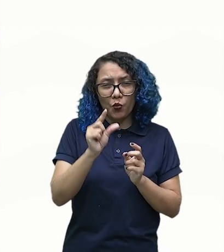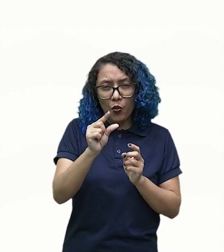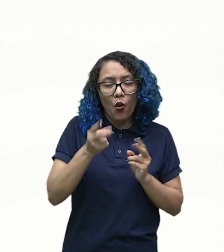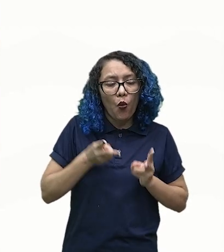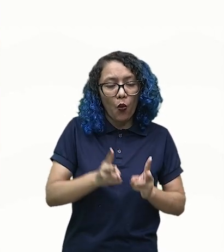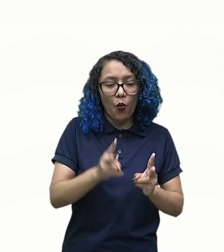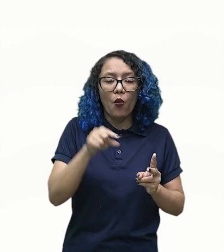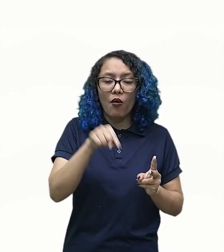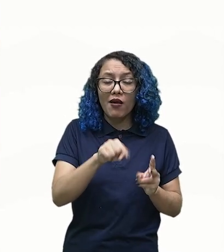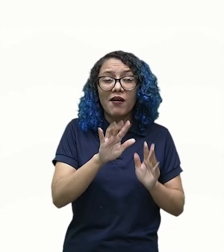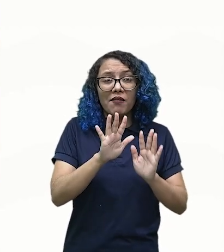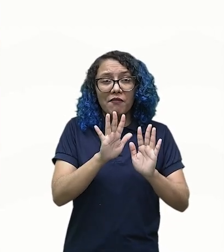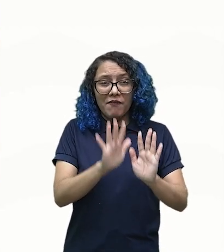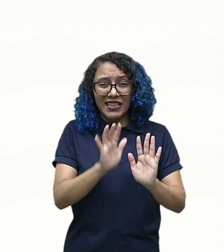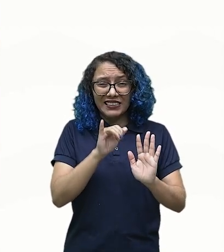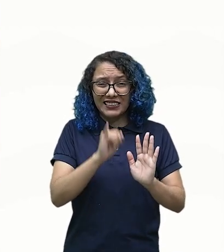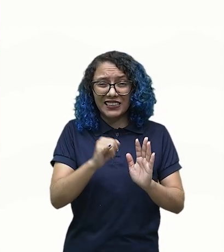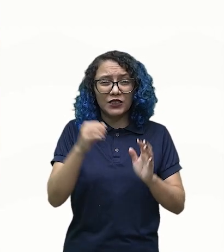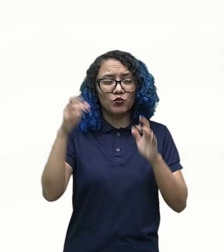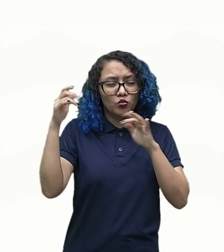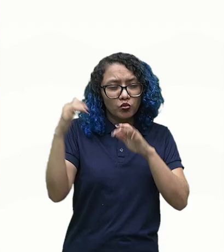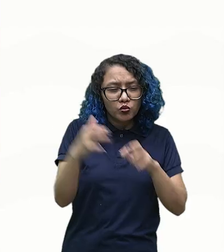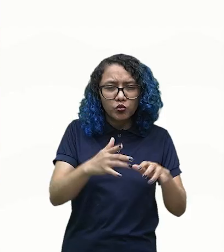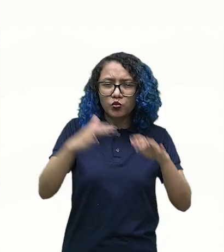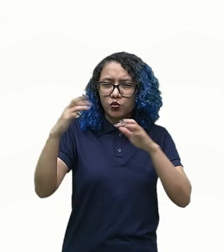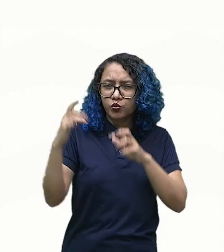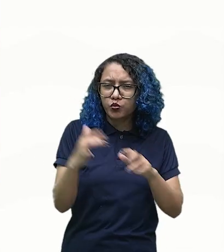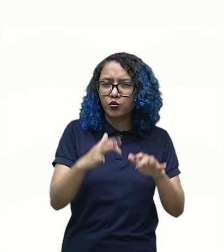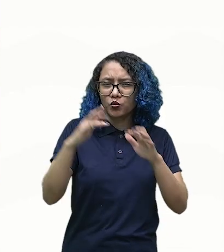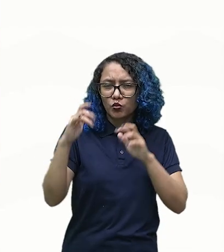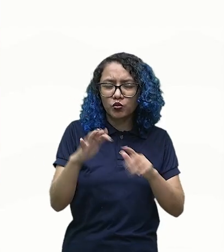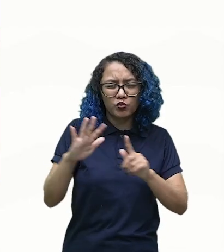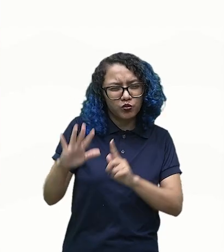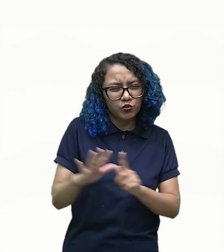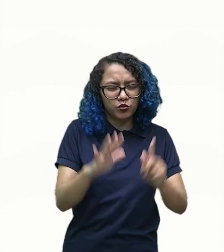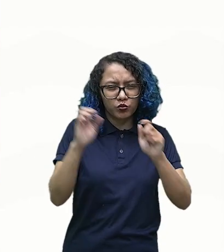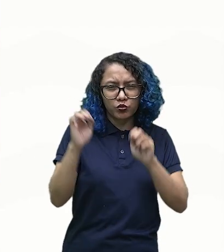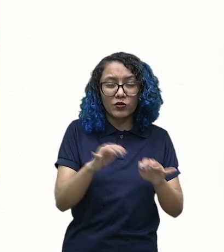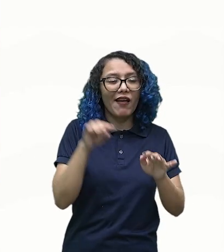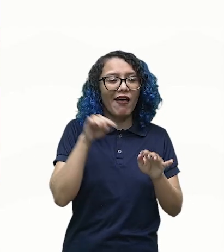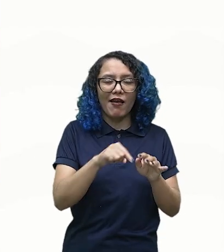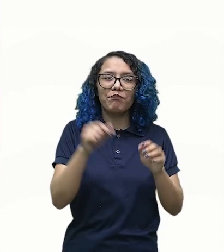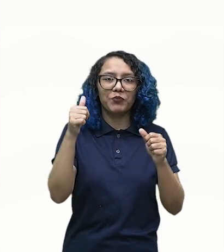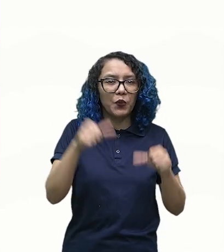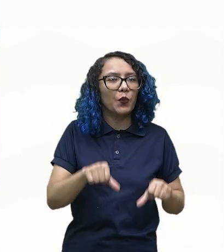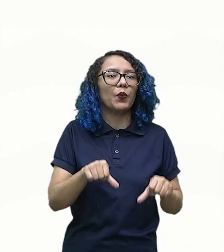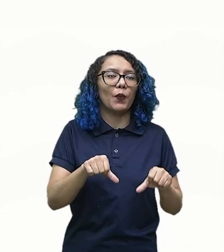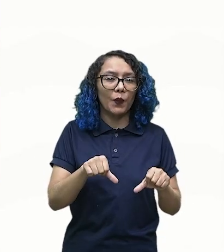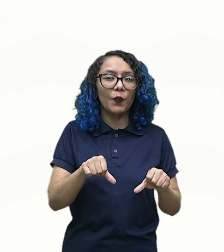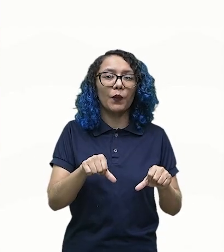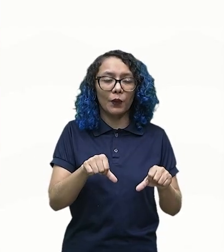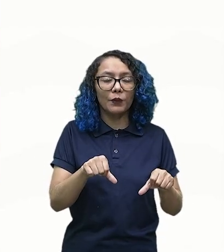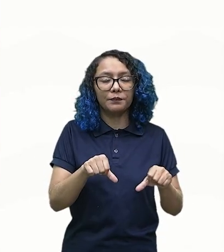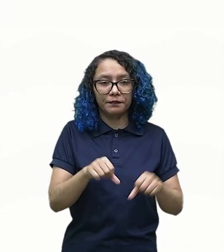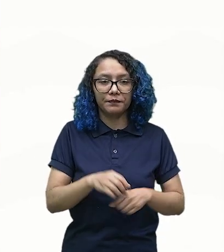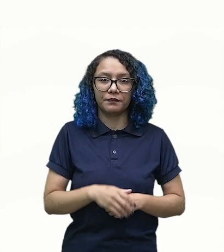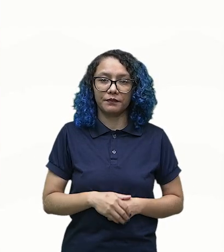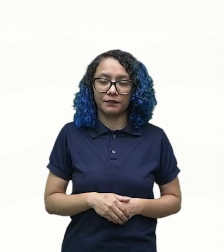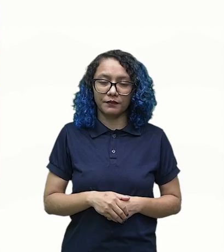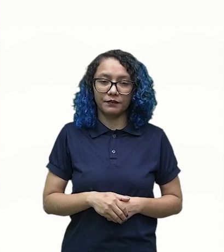retido. Só que quanto mais gases estão ali na nossa atmosfera, isso pode ser intensificado. Isso